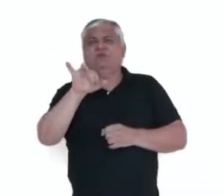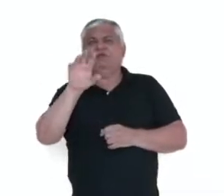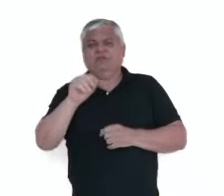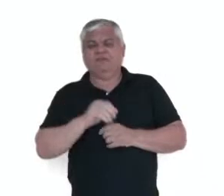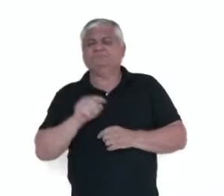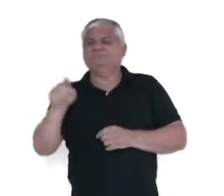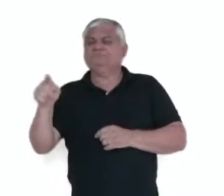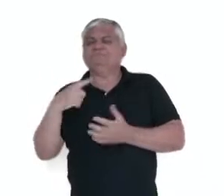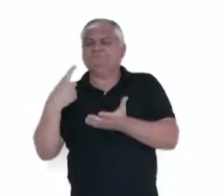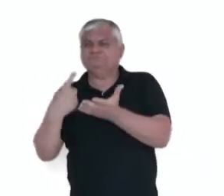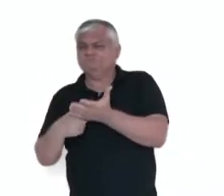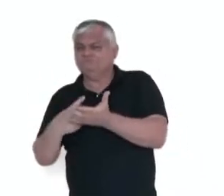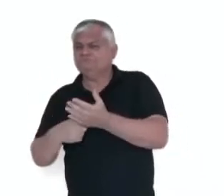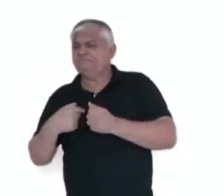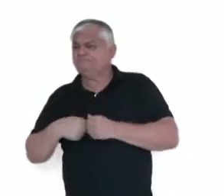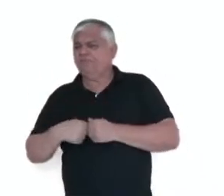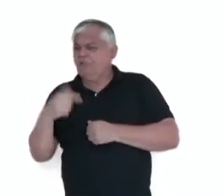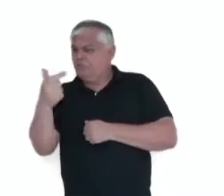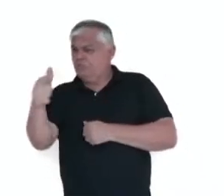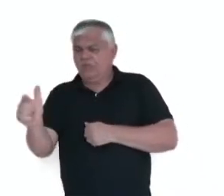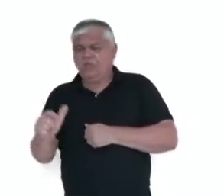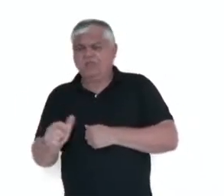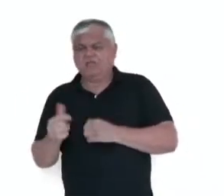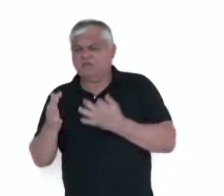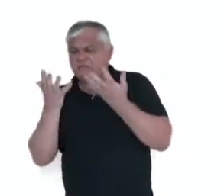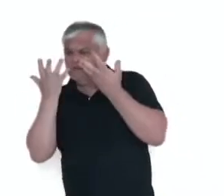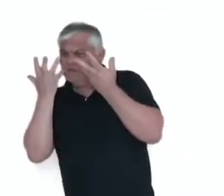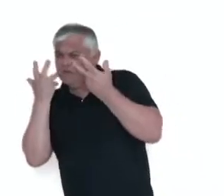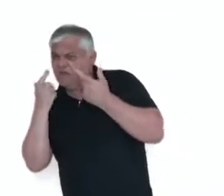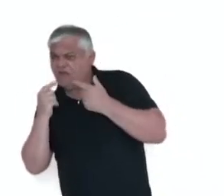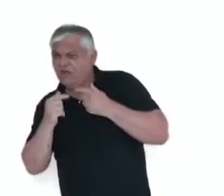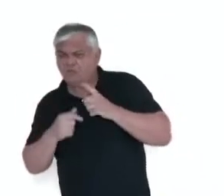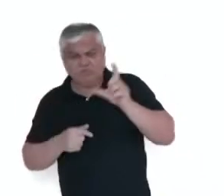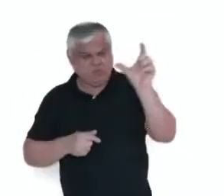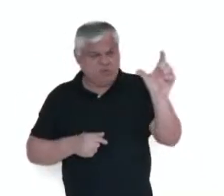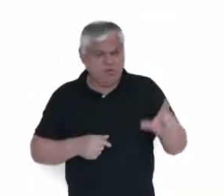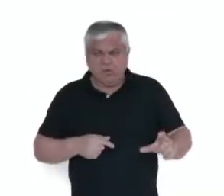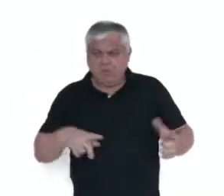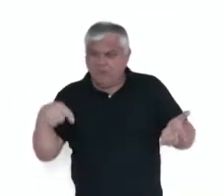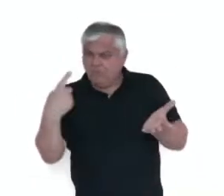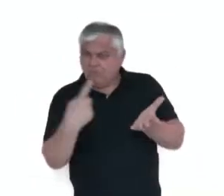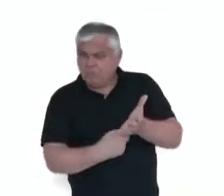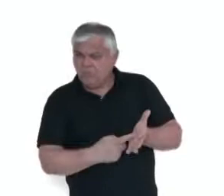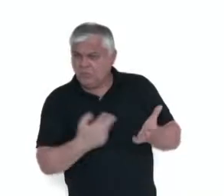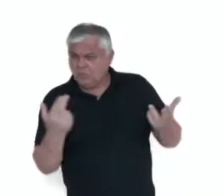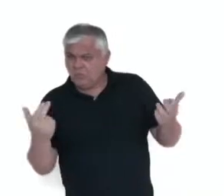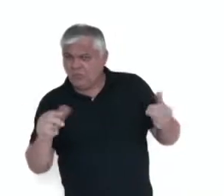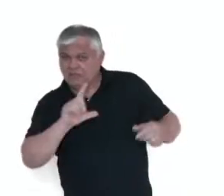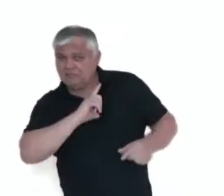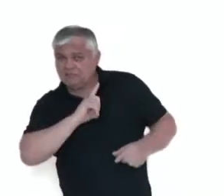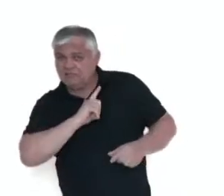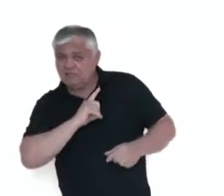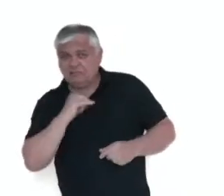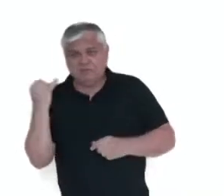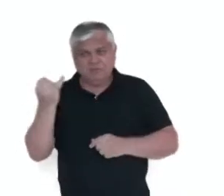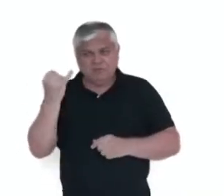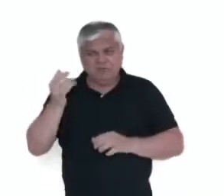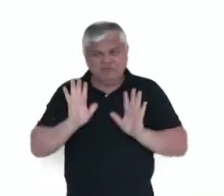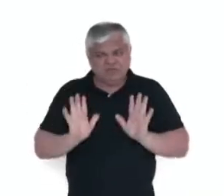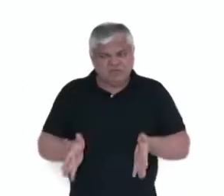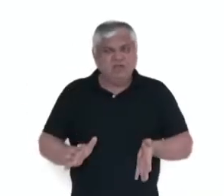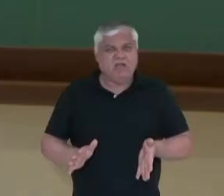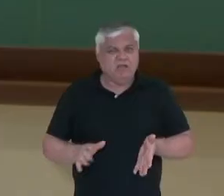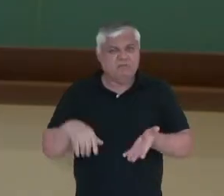entre leões e homens. Existe pacto entre iguais? Qual é a importância desses pactos? Você já fez